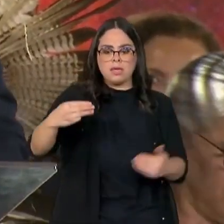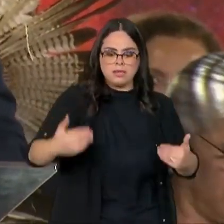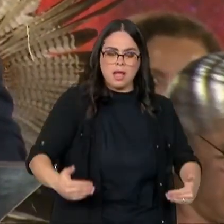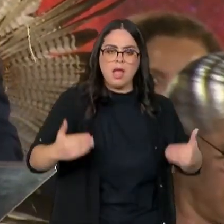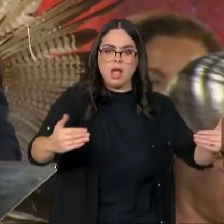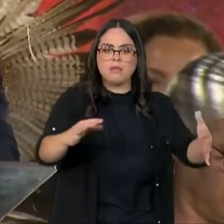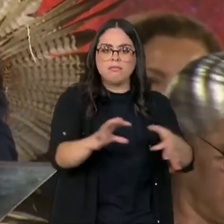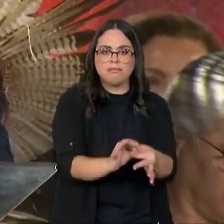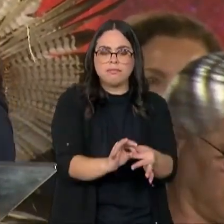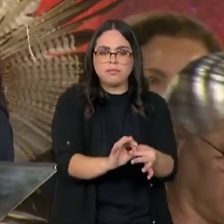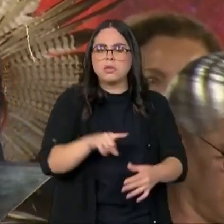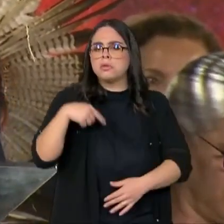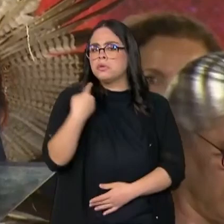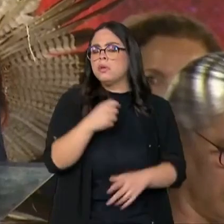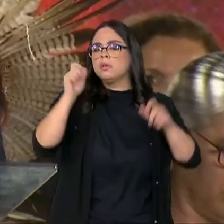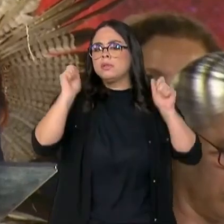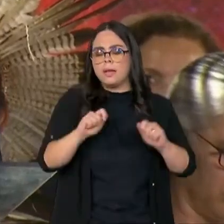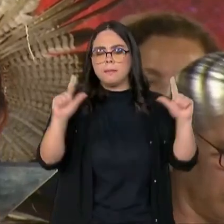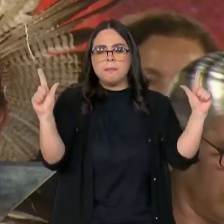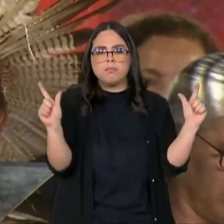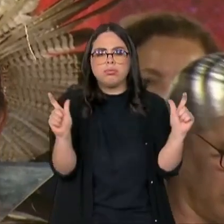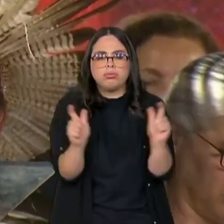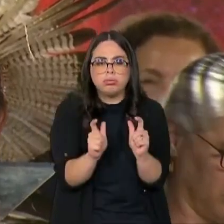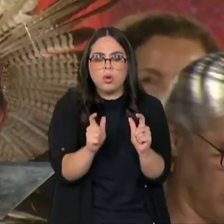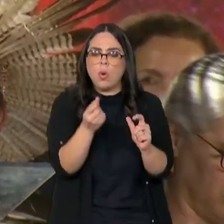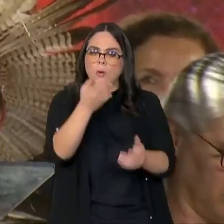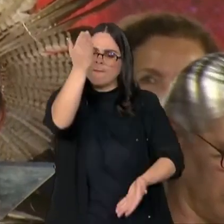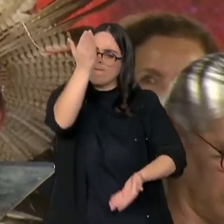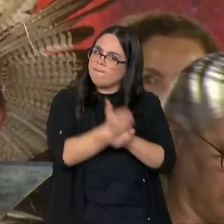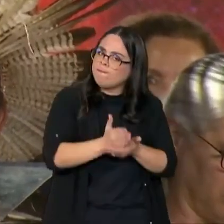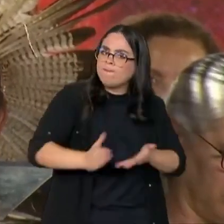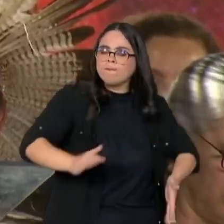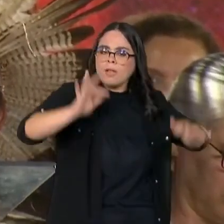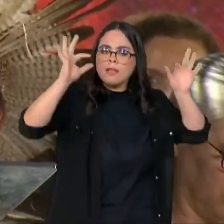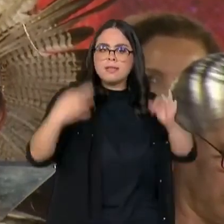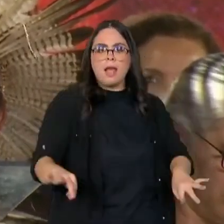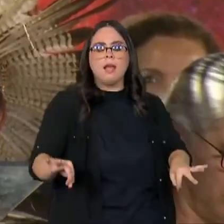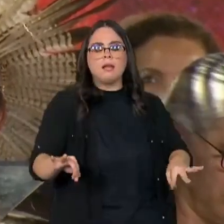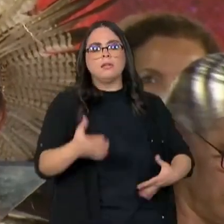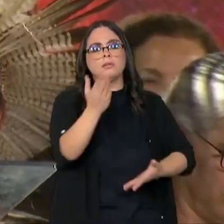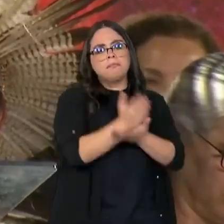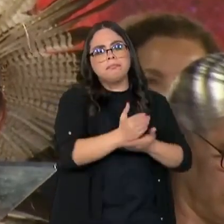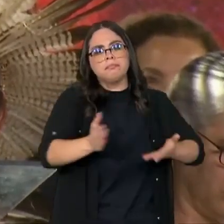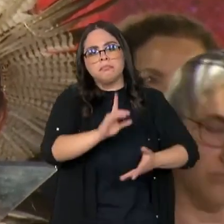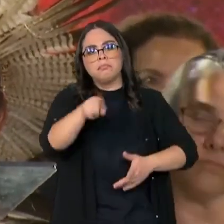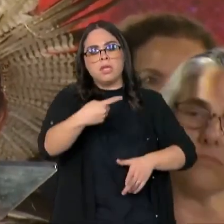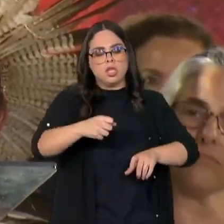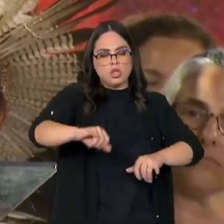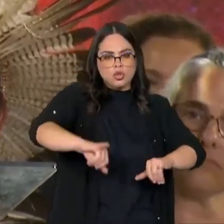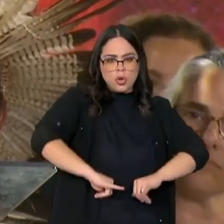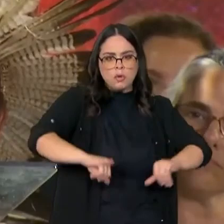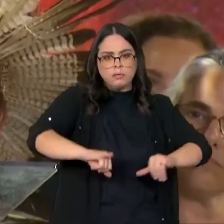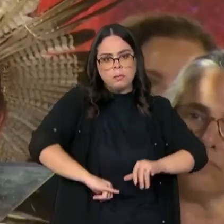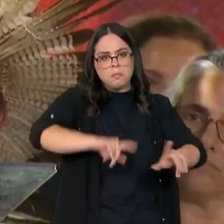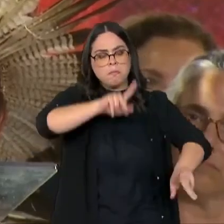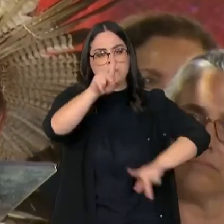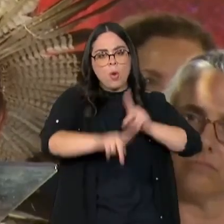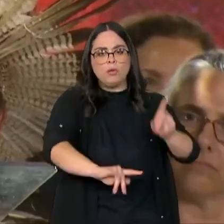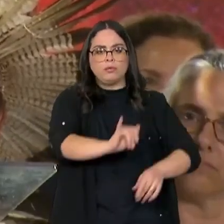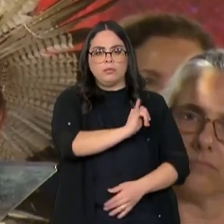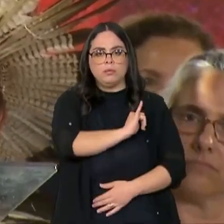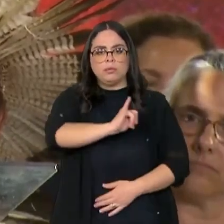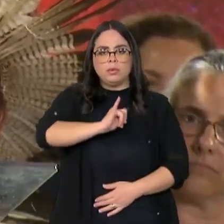gente possa minimizar ou acabar definitivamente com o sofrimento do povo